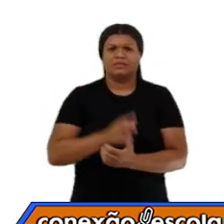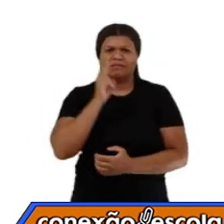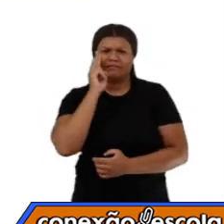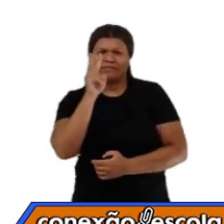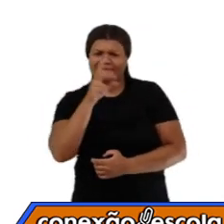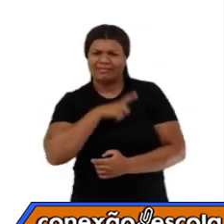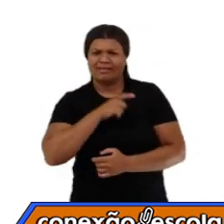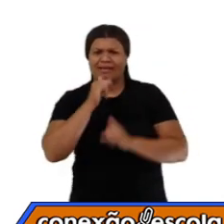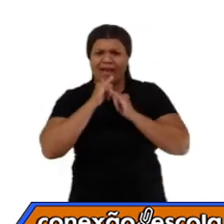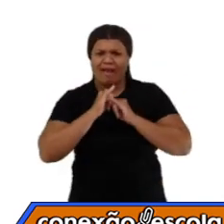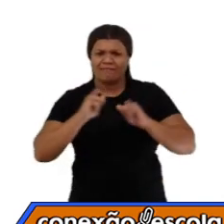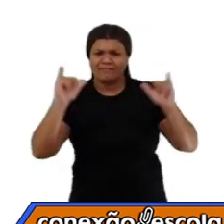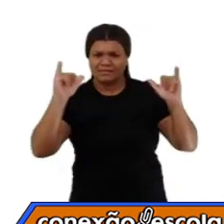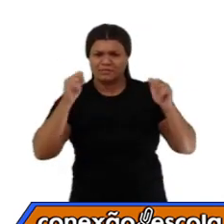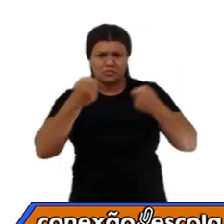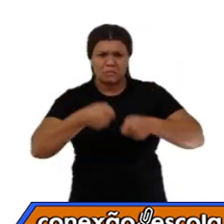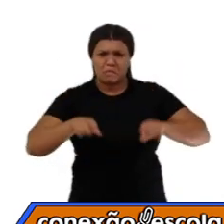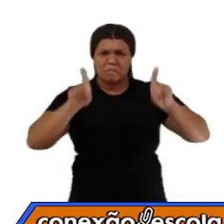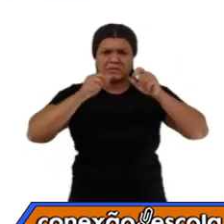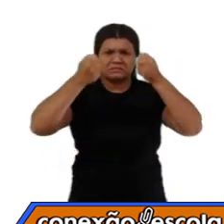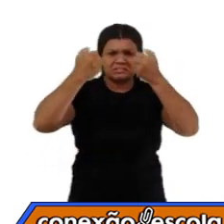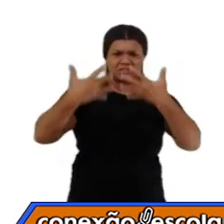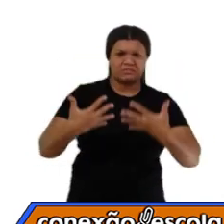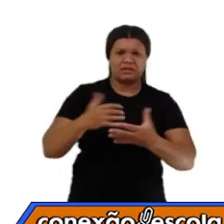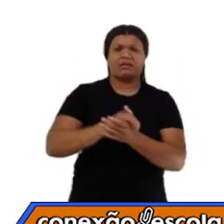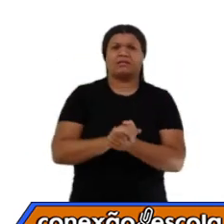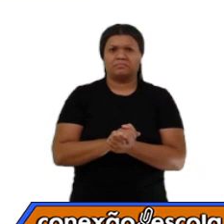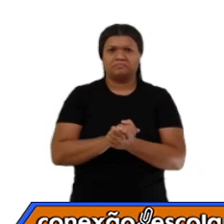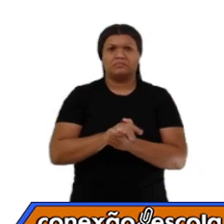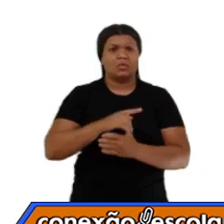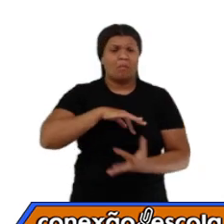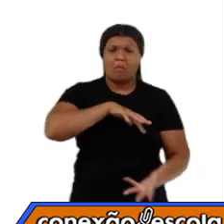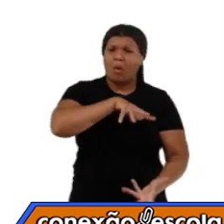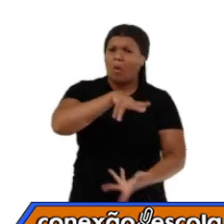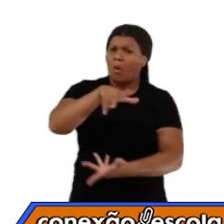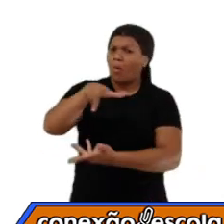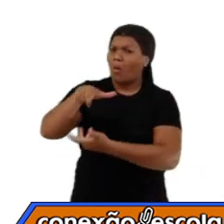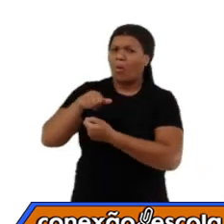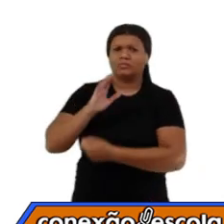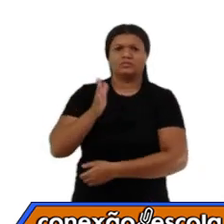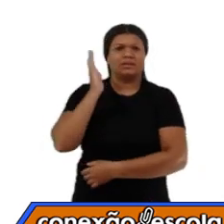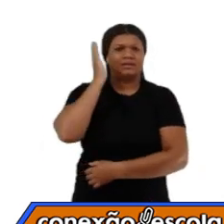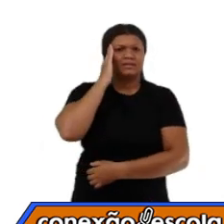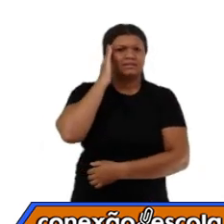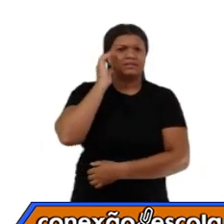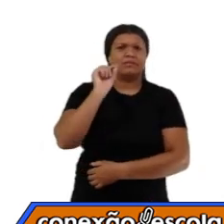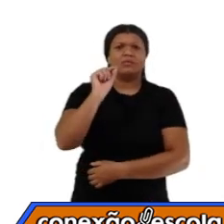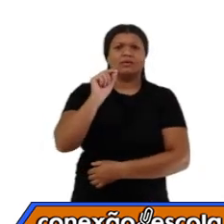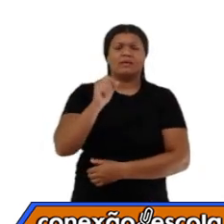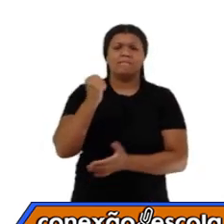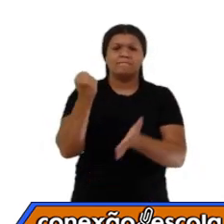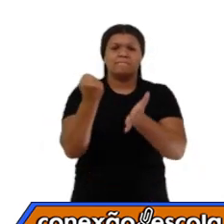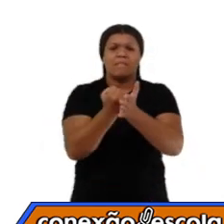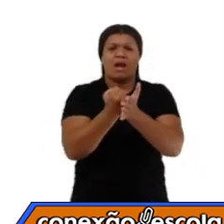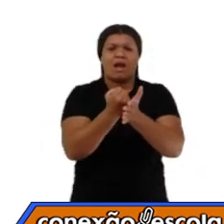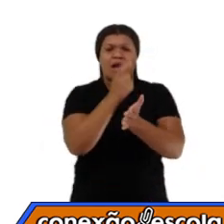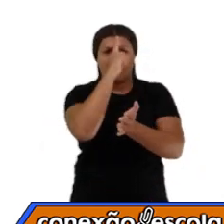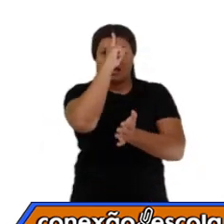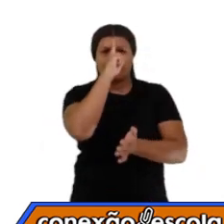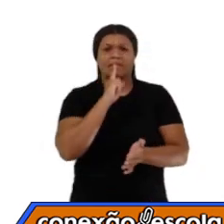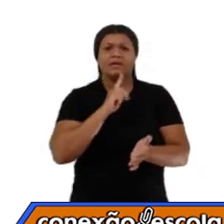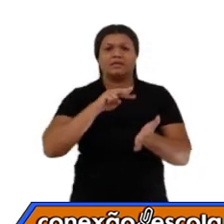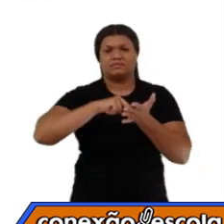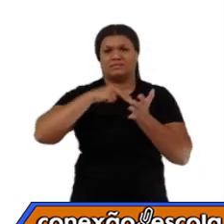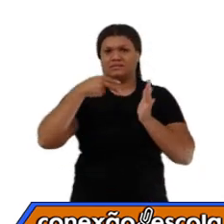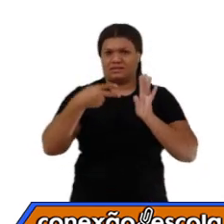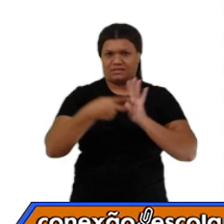precisa nem falar, né? Todo mundo sabe o que é que essa marquinha amarela significa, mesmo